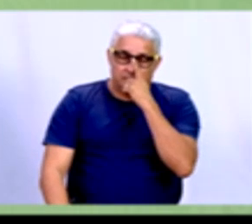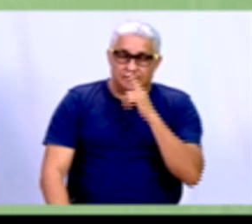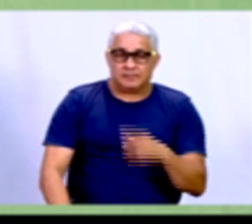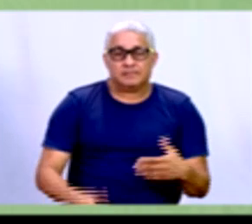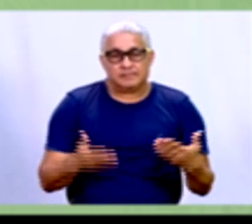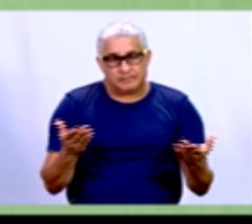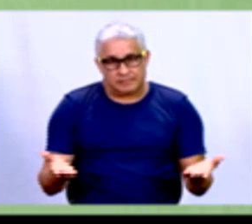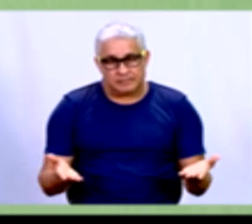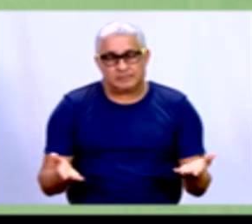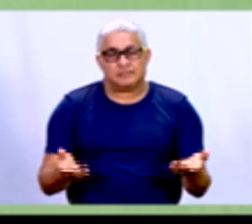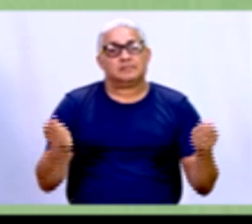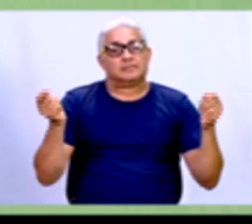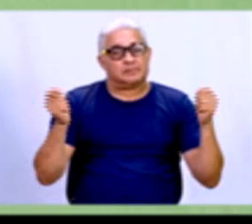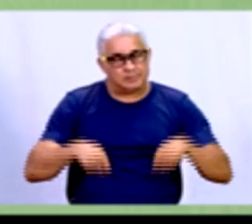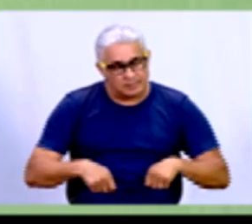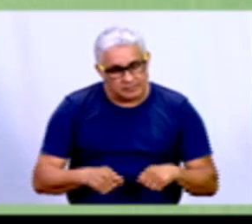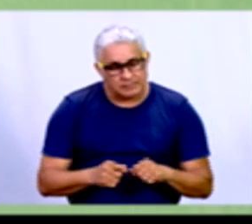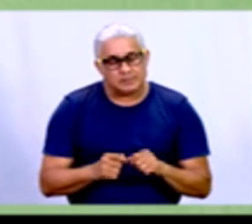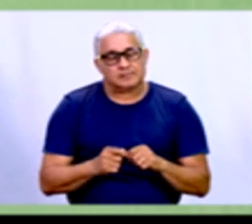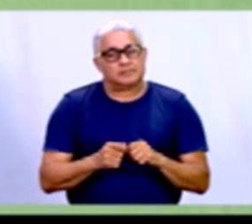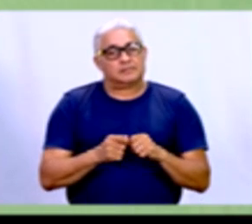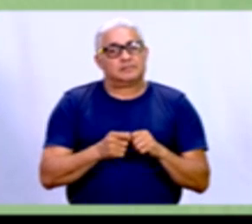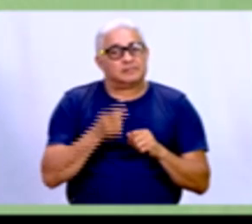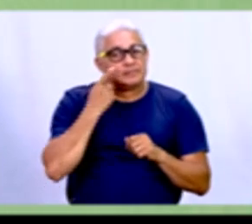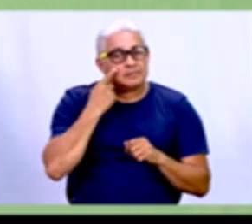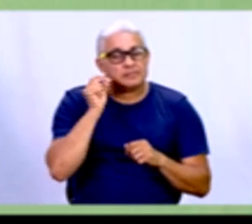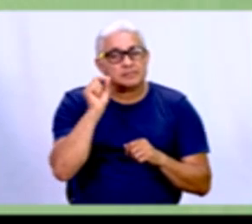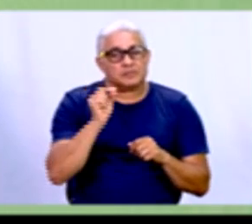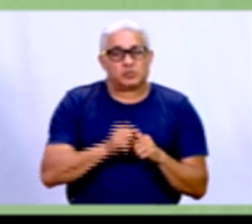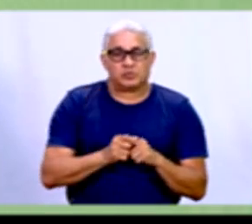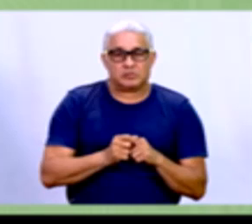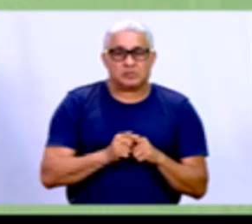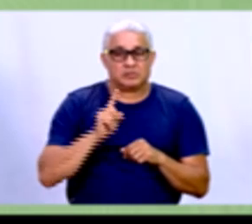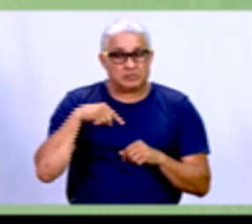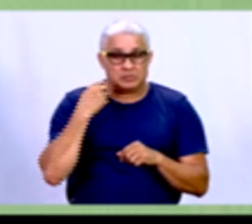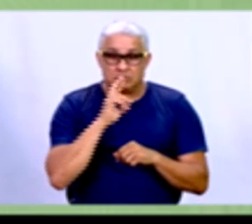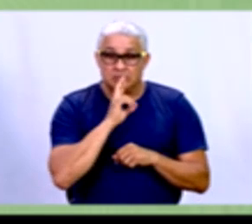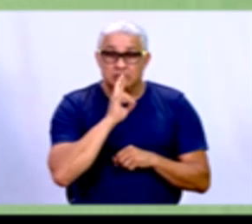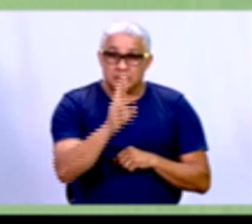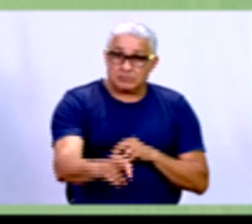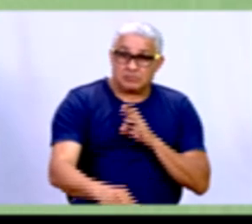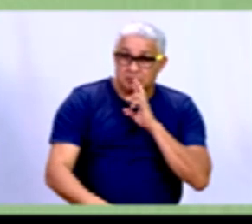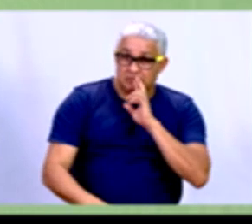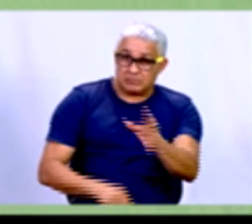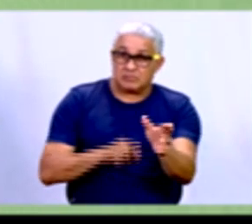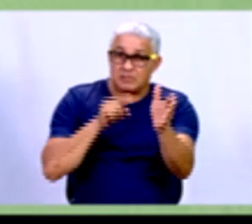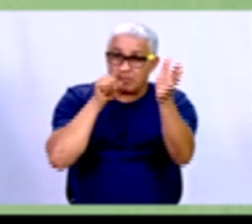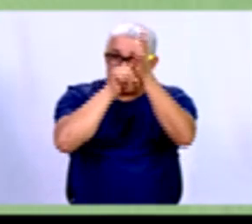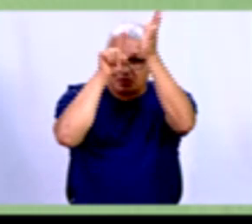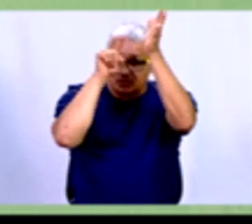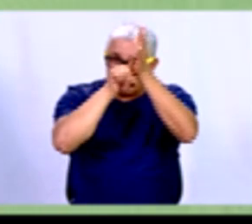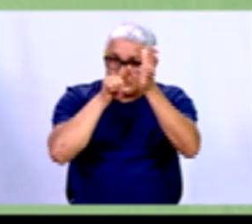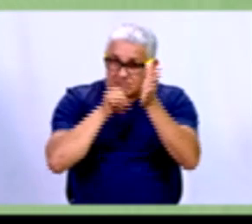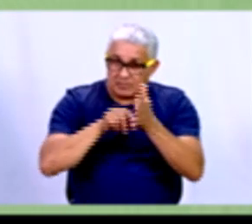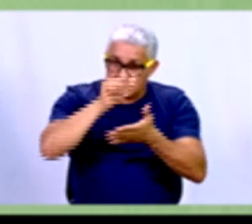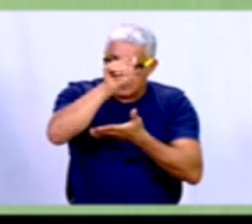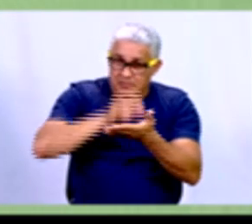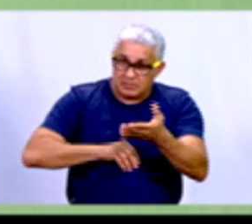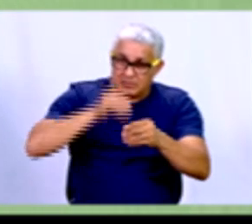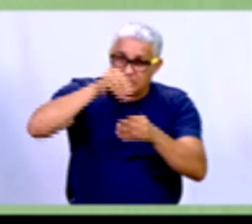forma, a gente pode ver que a gente respondeu essas questões das nossas atividades em